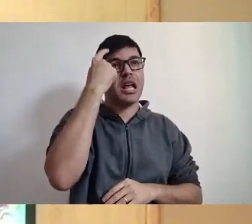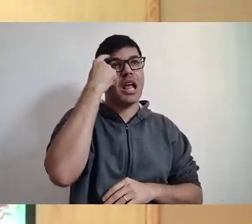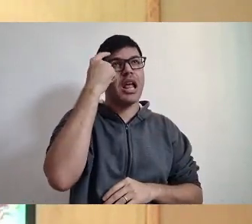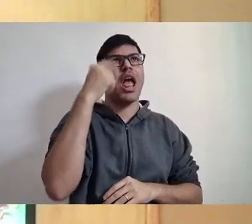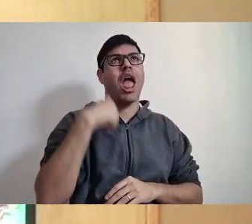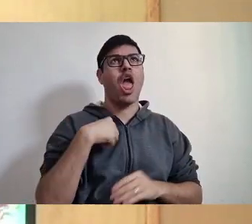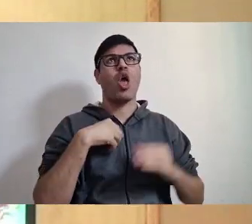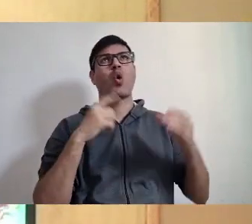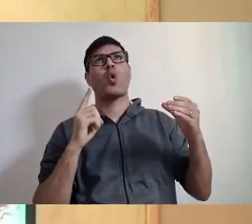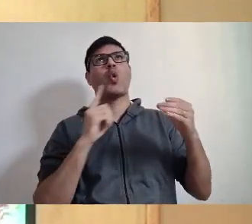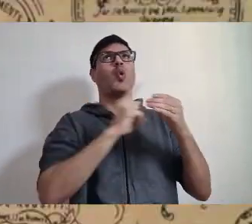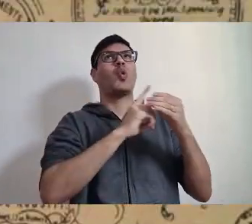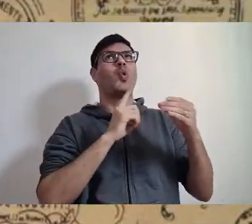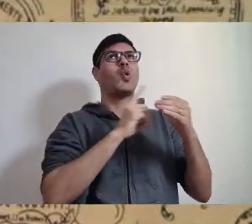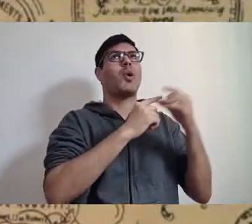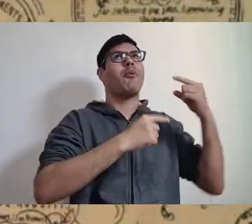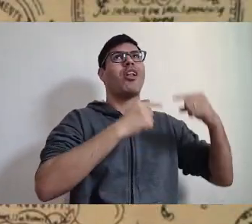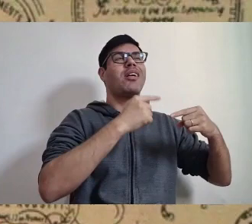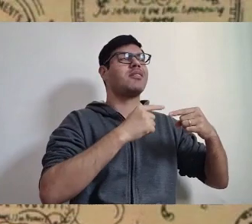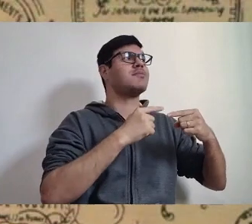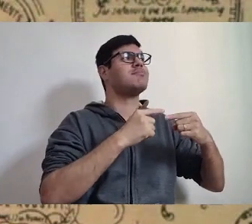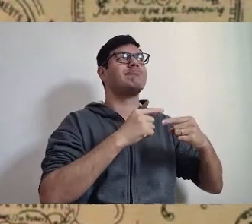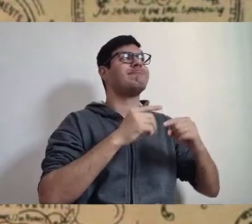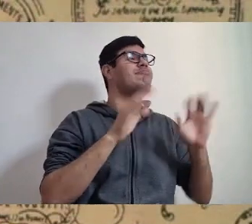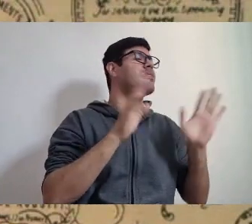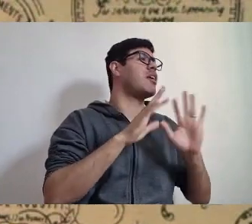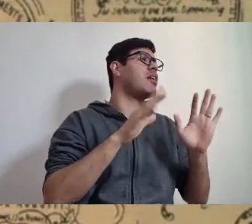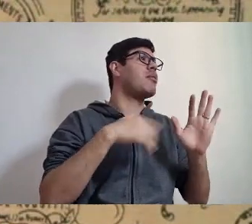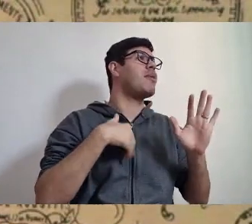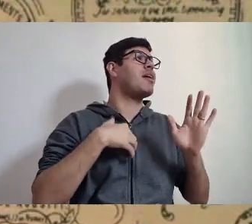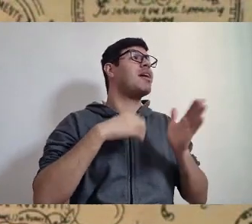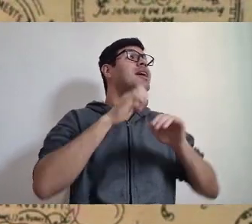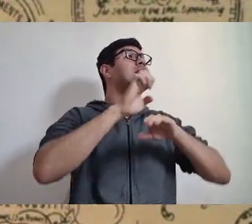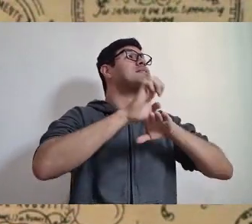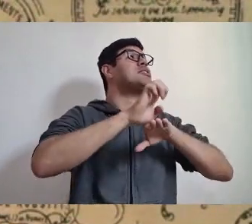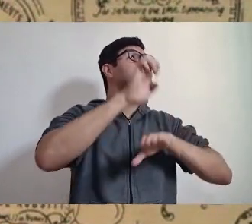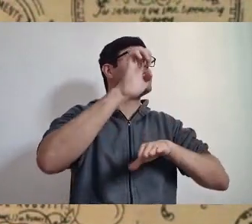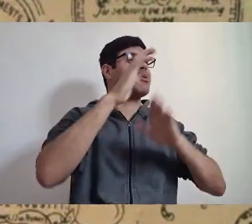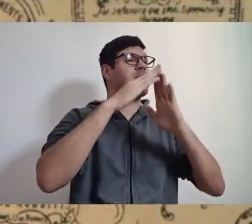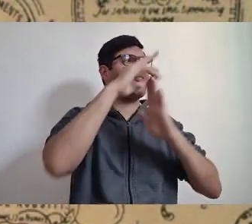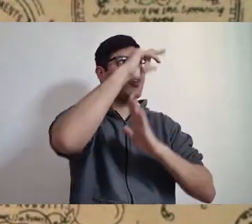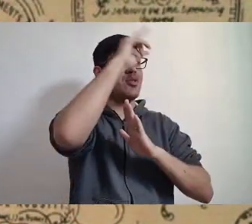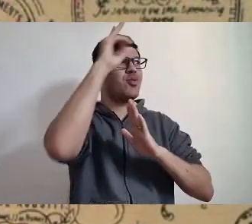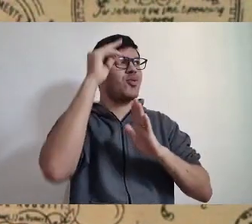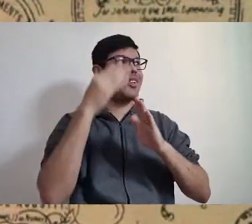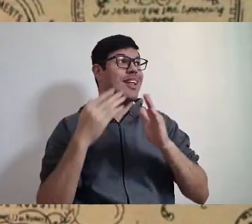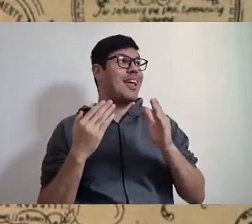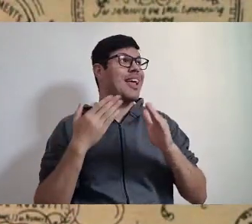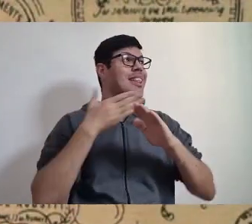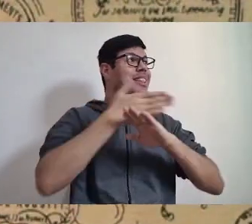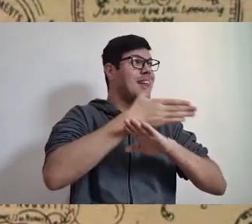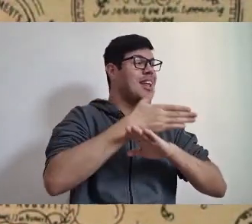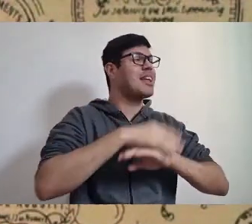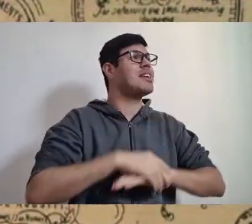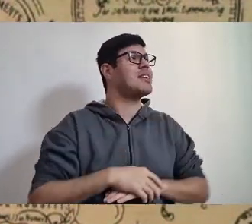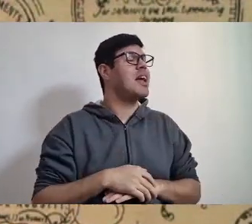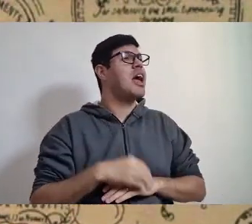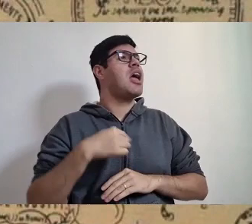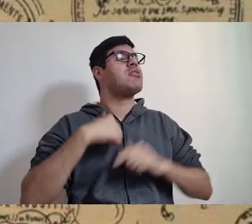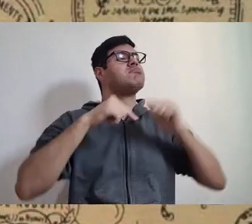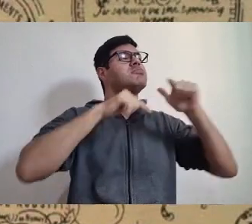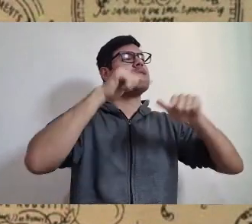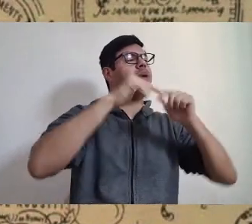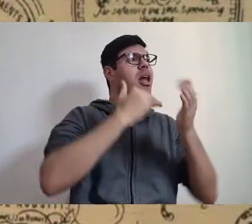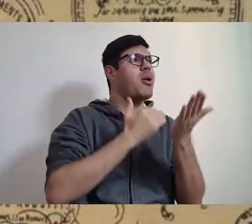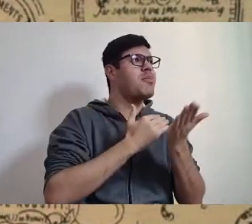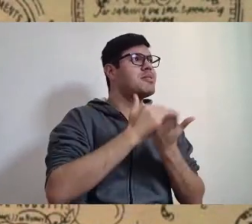nisso. Mas eu entrei como estagiária na prefeitura, no Hospital Municipal. E lá eu comecei a trabalhar